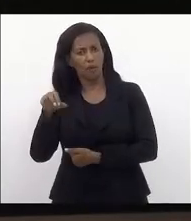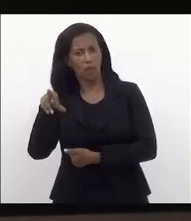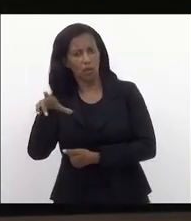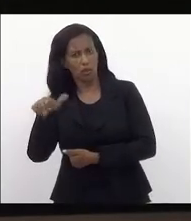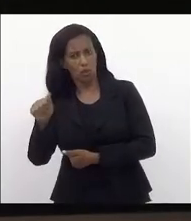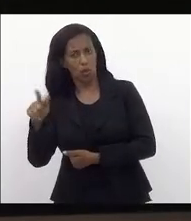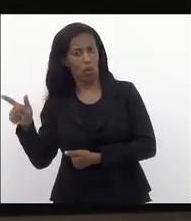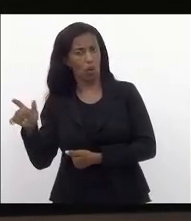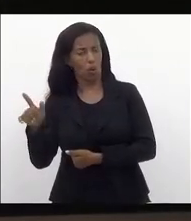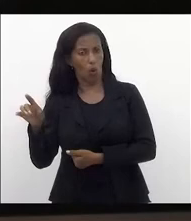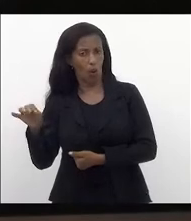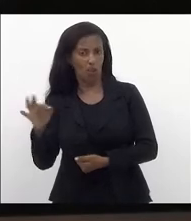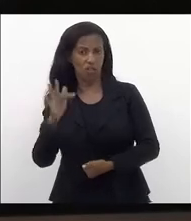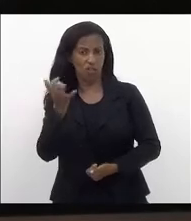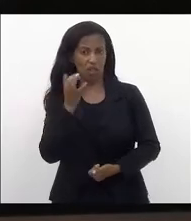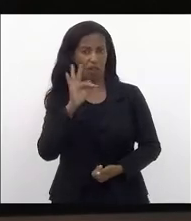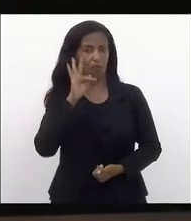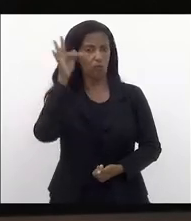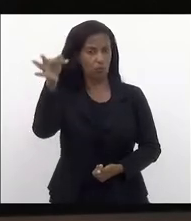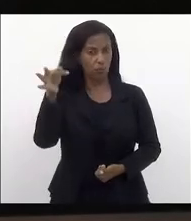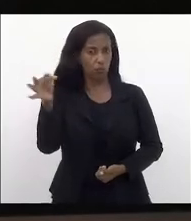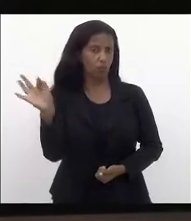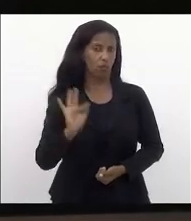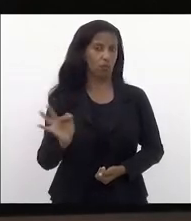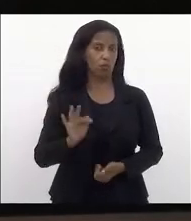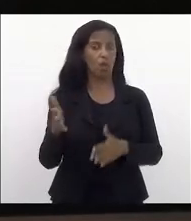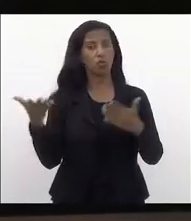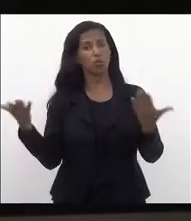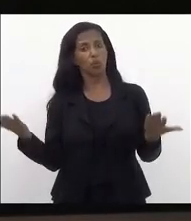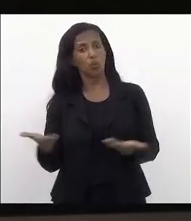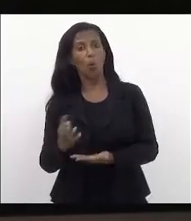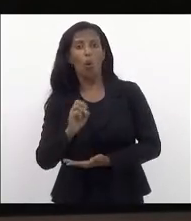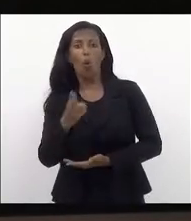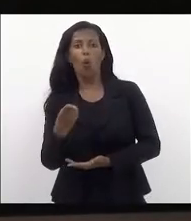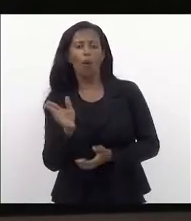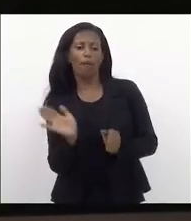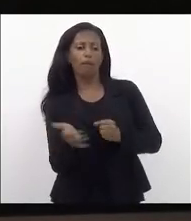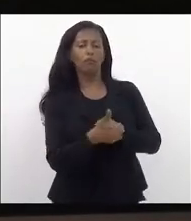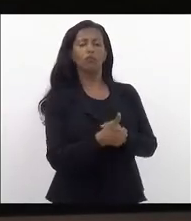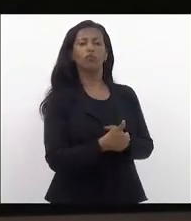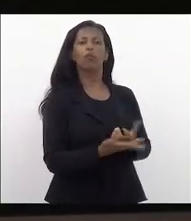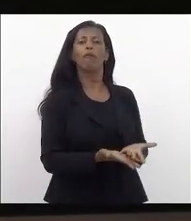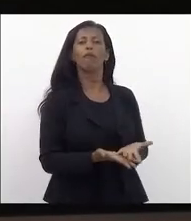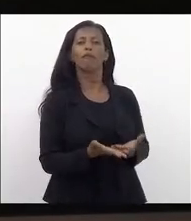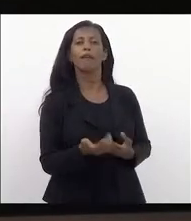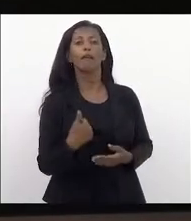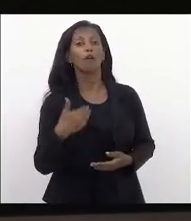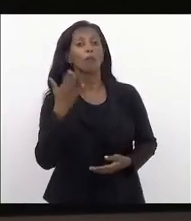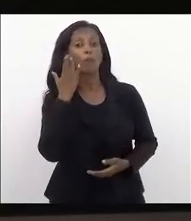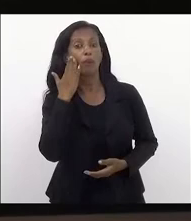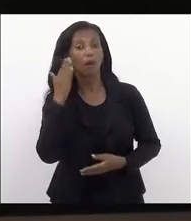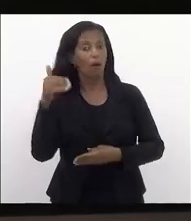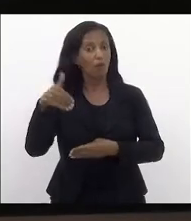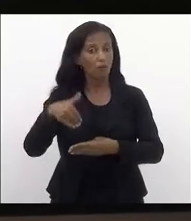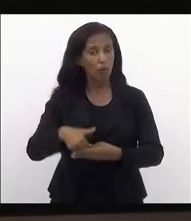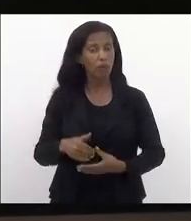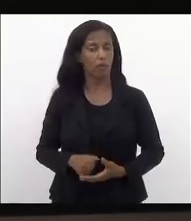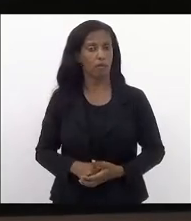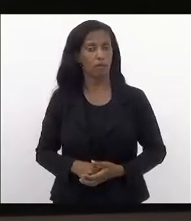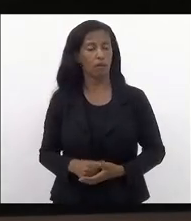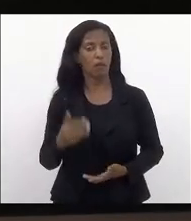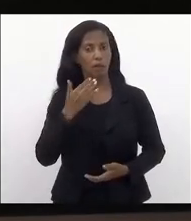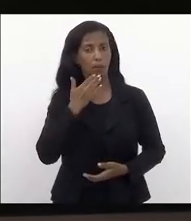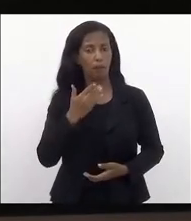cursar uma faculdade no futuro ou hoje ou aquele que está se escondendo tem que botar a cara e votar então peço mais uma